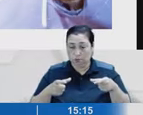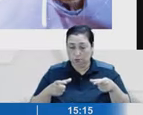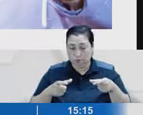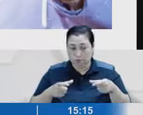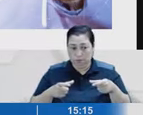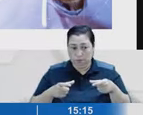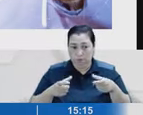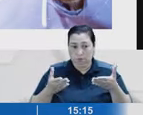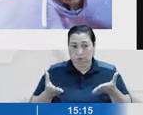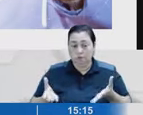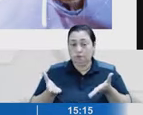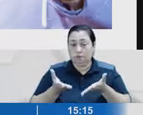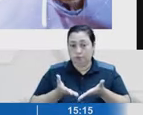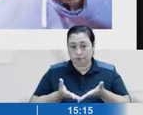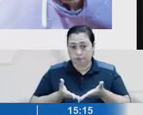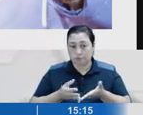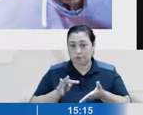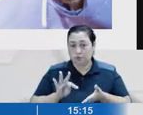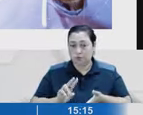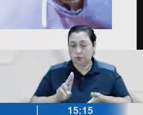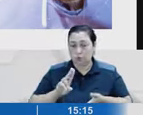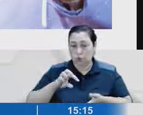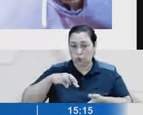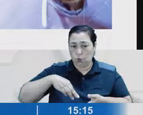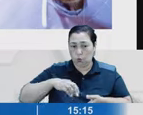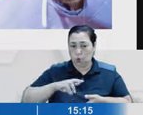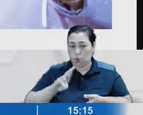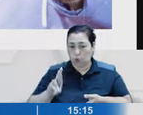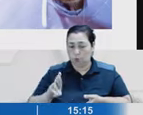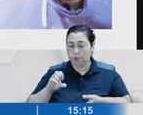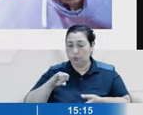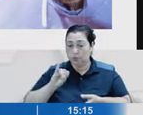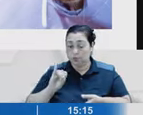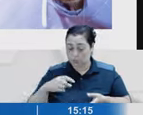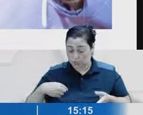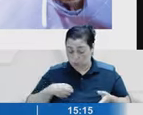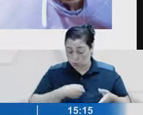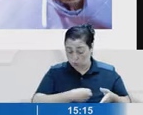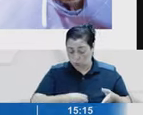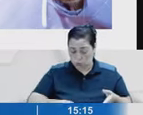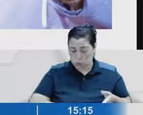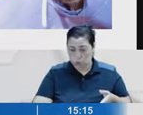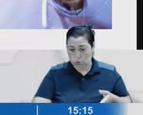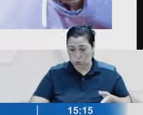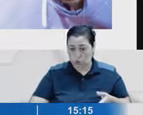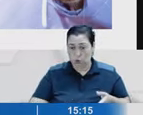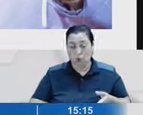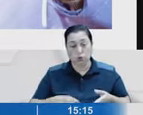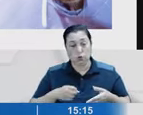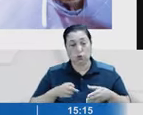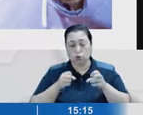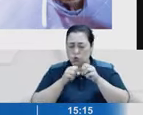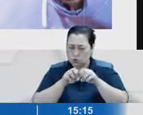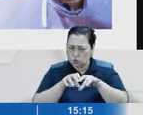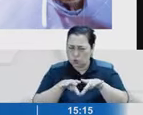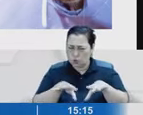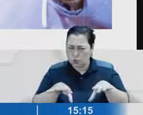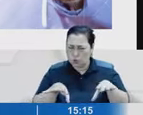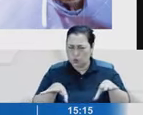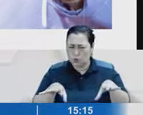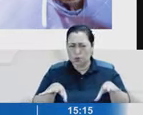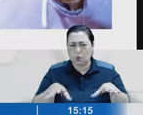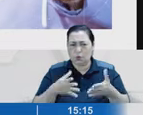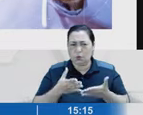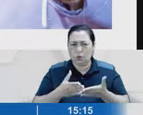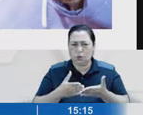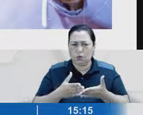do estadio, né? Então, se ele está localizado no intestino, se ele já passou para a gordura fora do intestino, se ele já foi